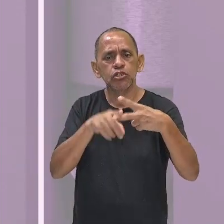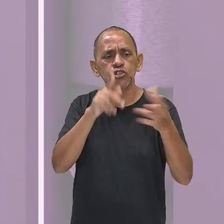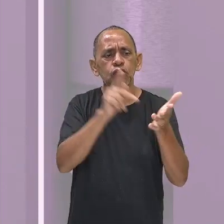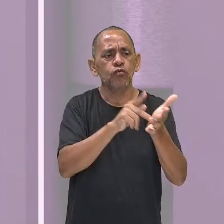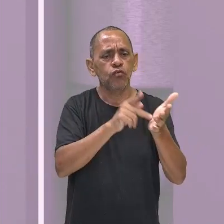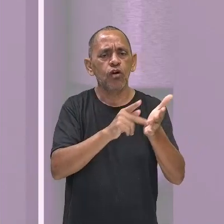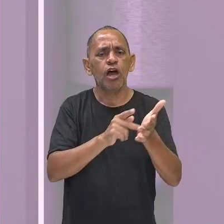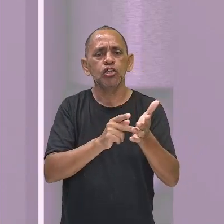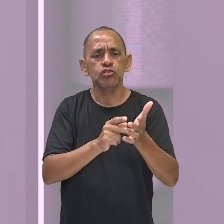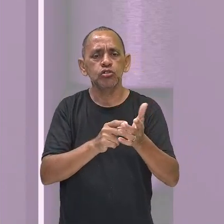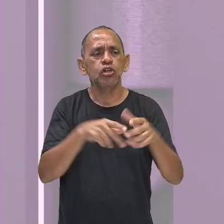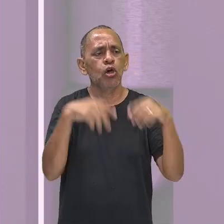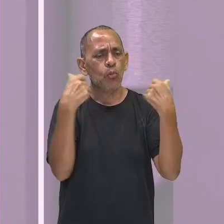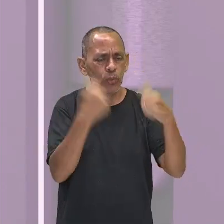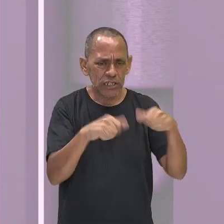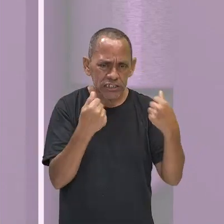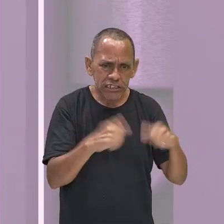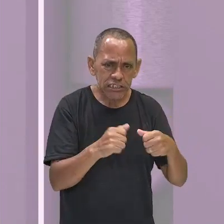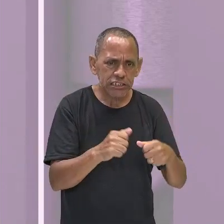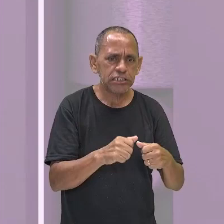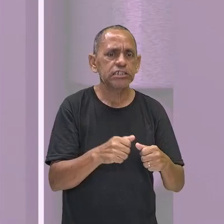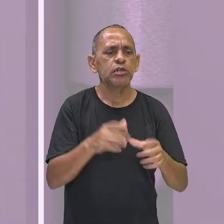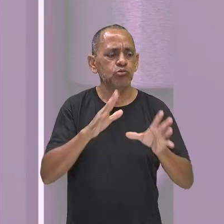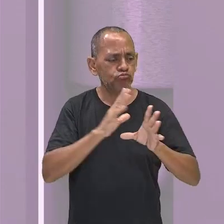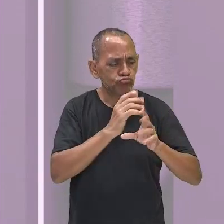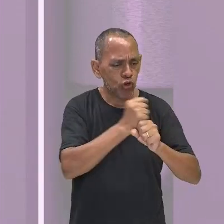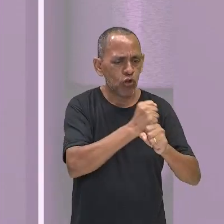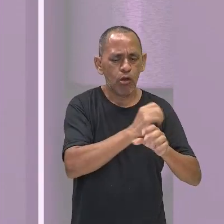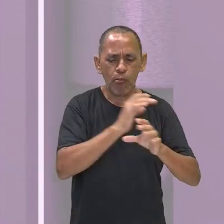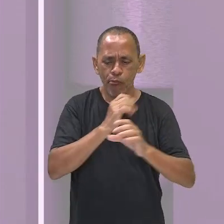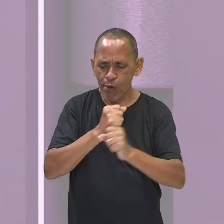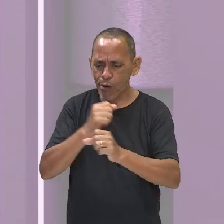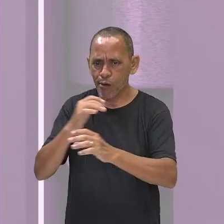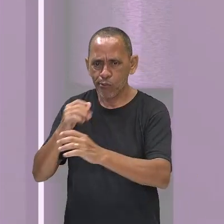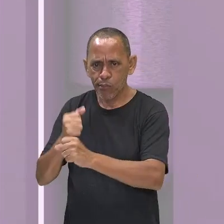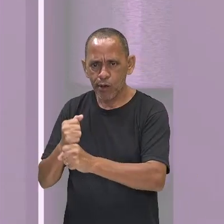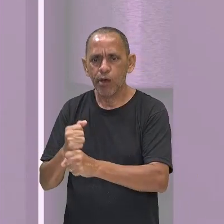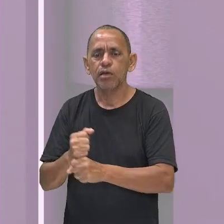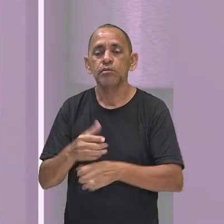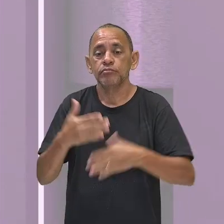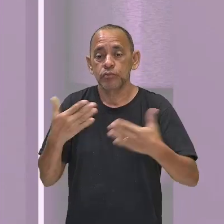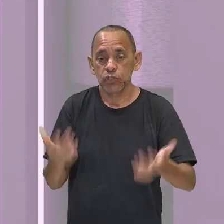não teríamos como identificar a alternativa correta. Então, fiquem ligados aí na